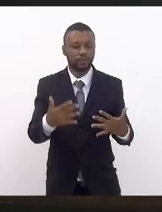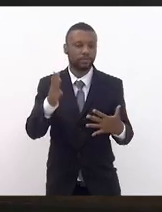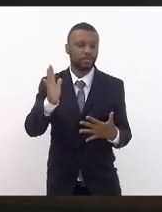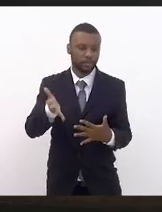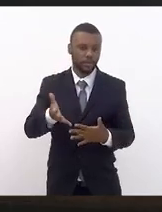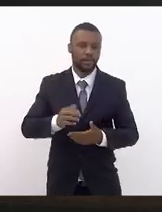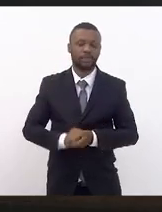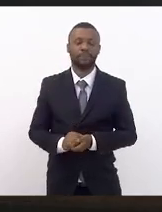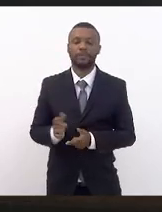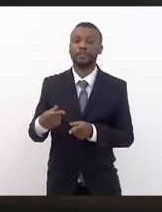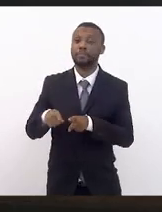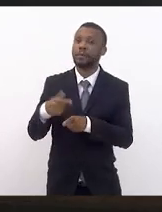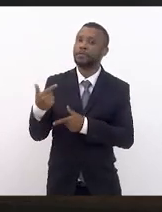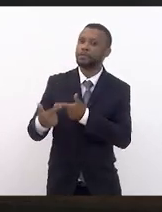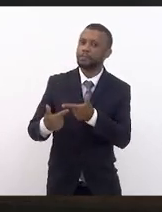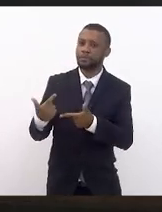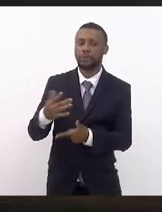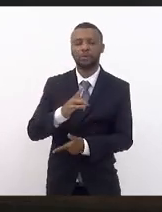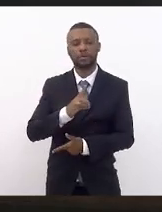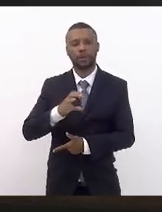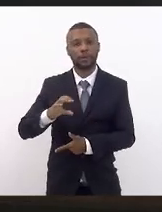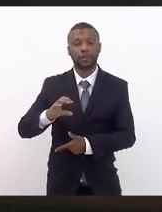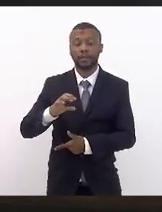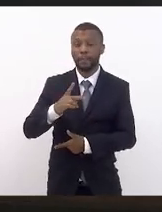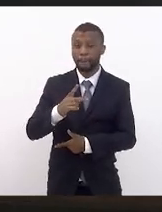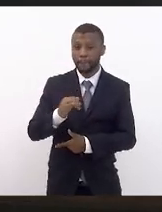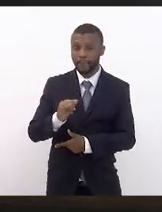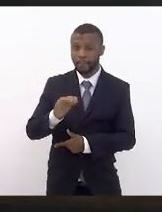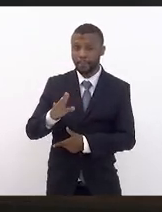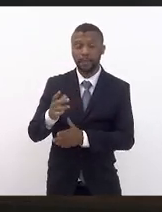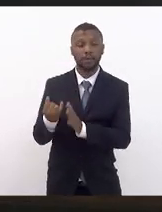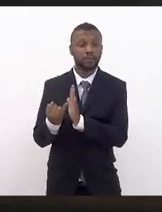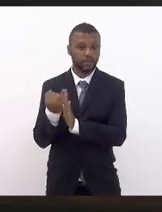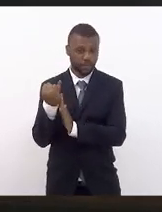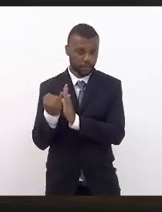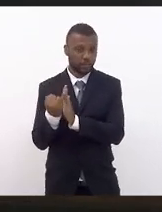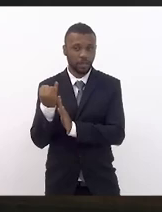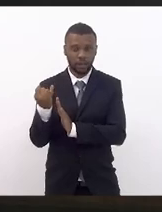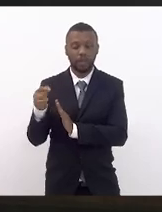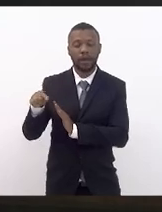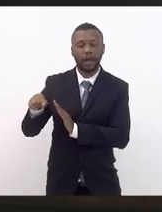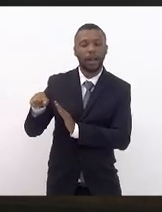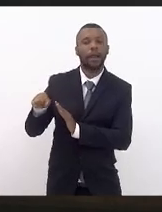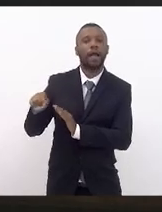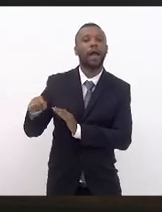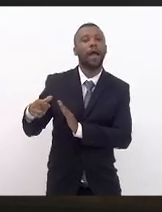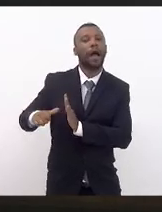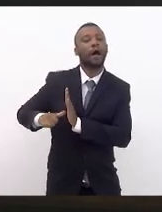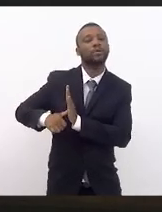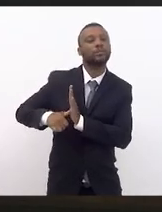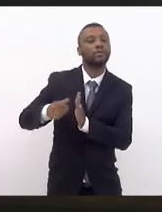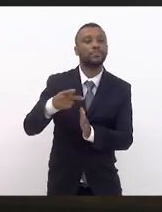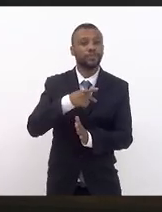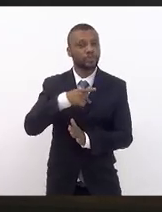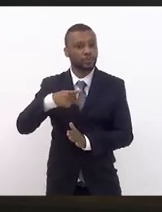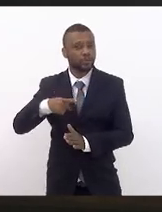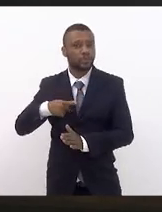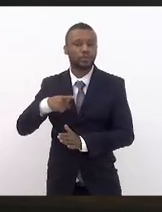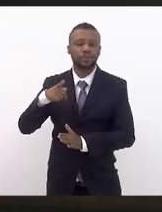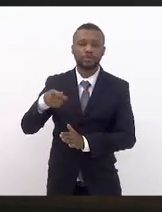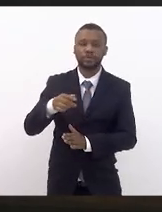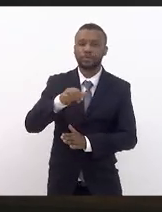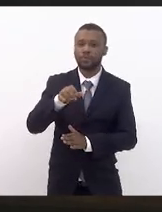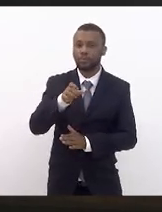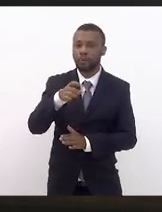diácono atuante na Primeira Igreja Batista de Irajá, a qual é membro, pastoreada pelo seu genro, pastor João